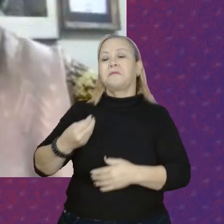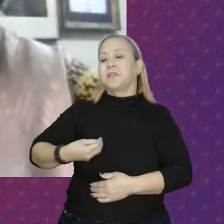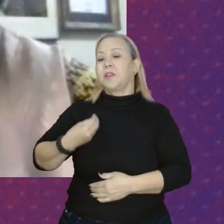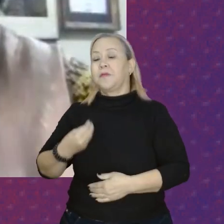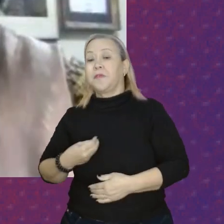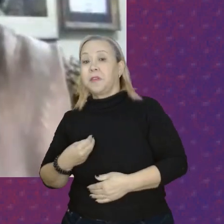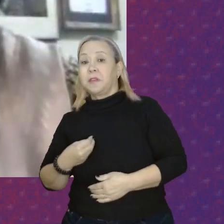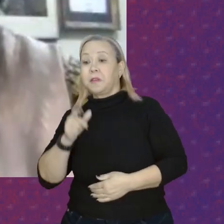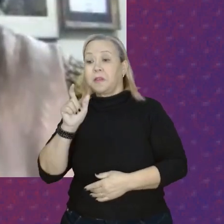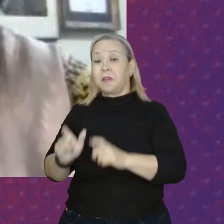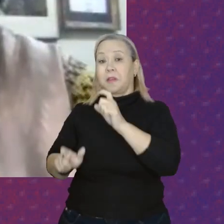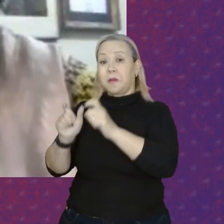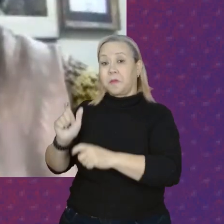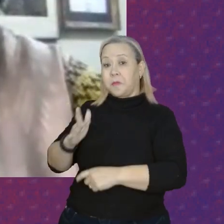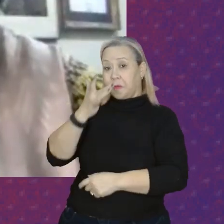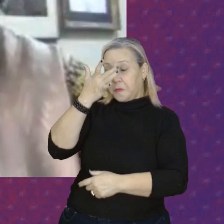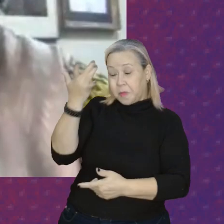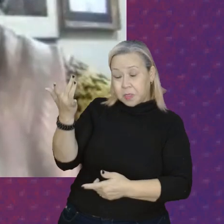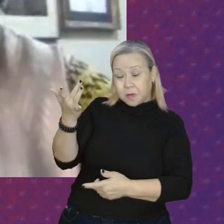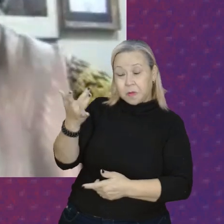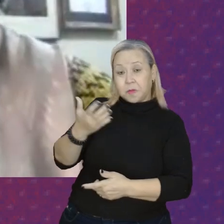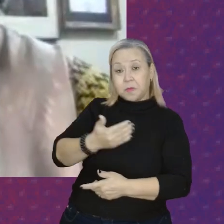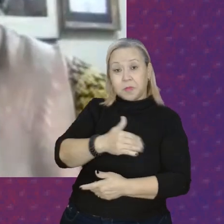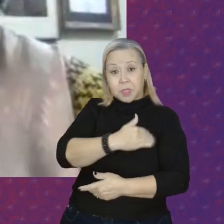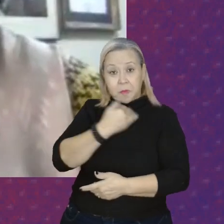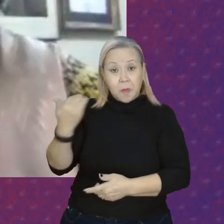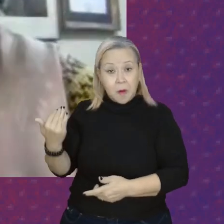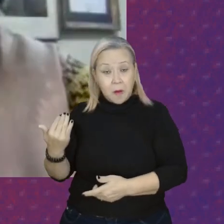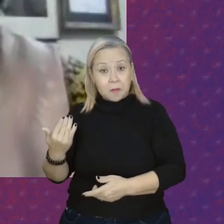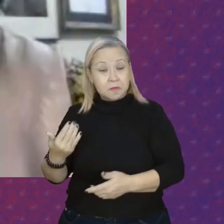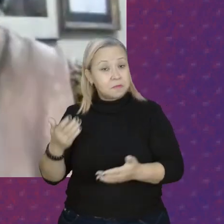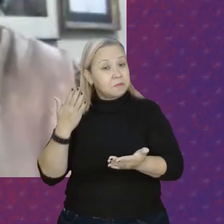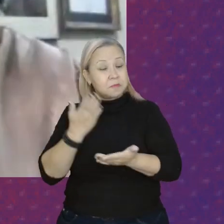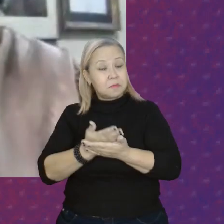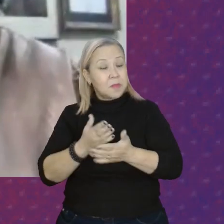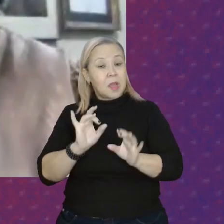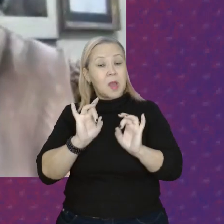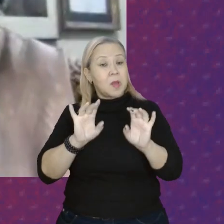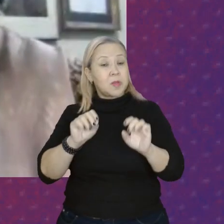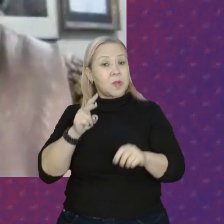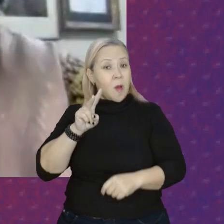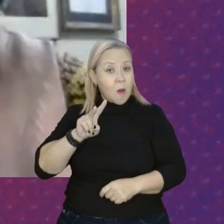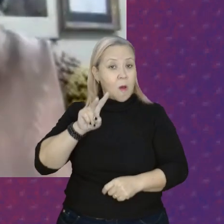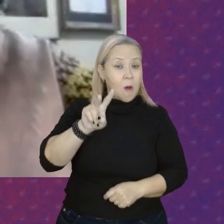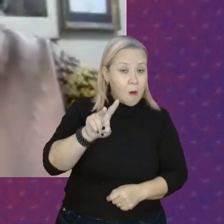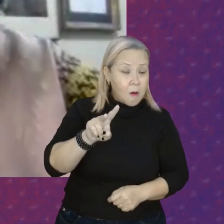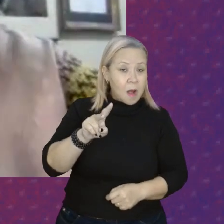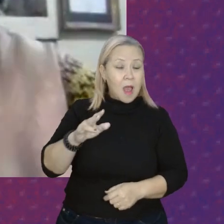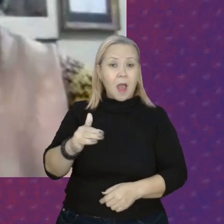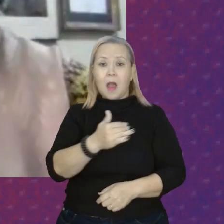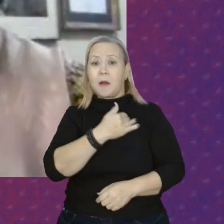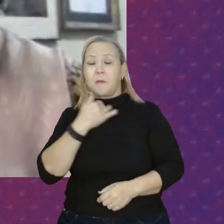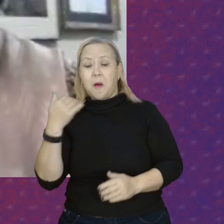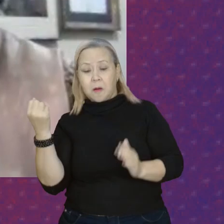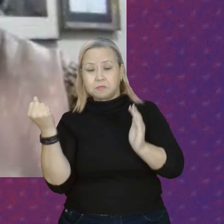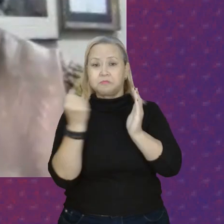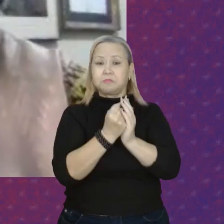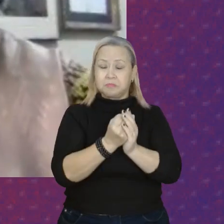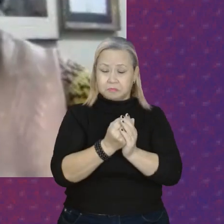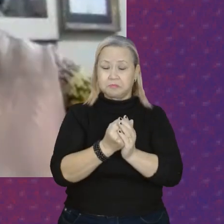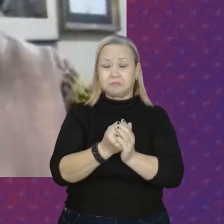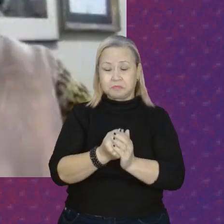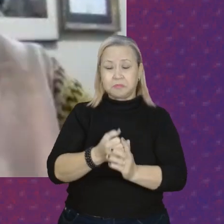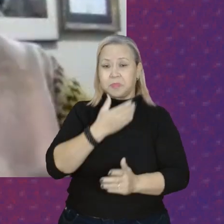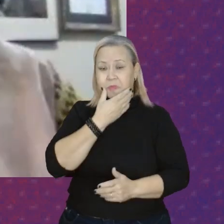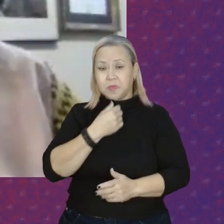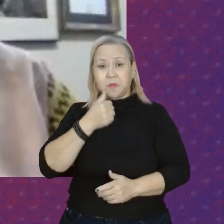Brasil. Basta a gente olhar os indicadores de genocídio de jovens negros, de feminicídio de mulheres negras,